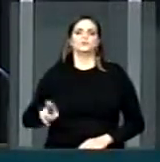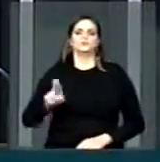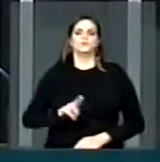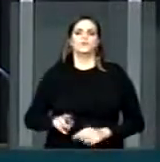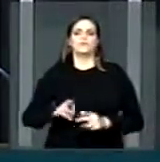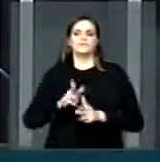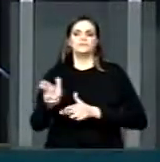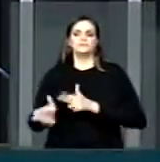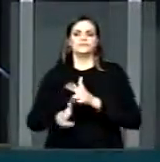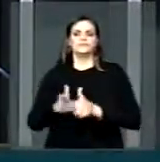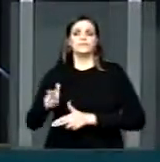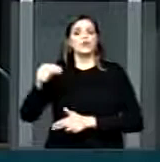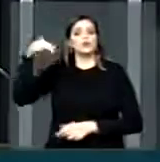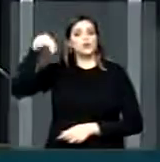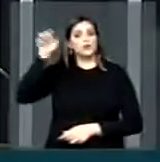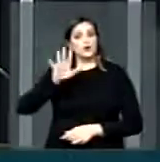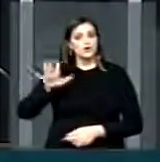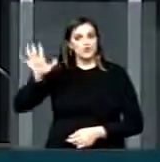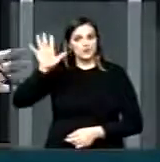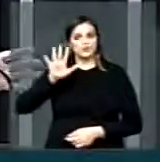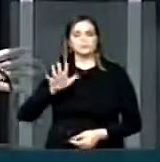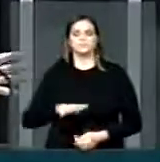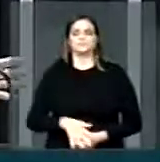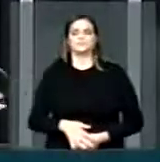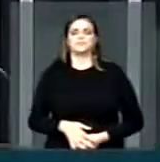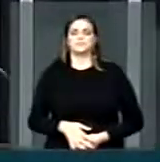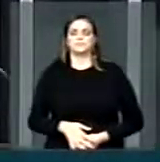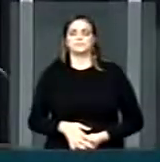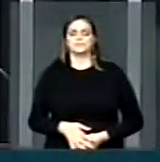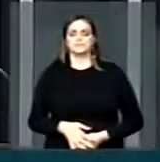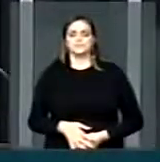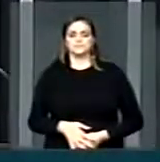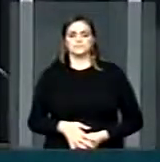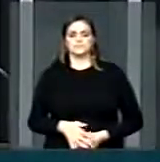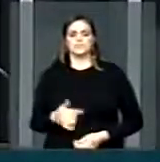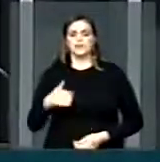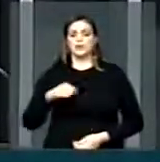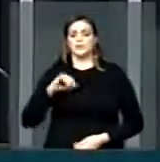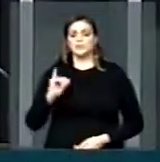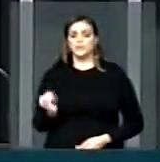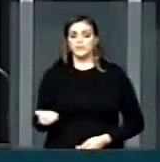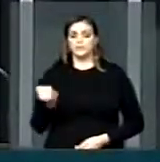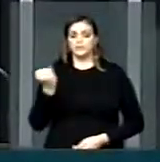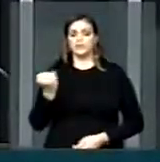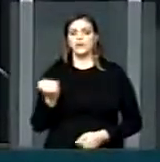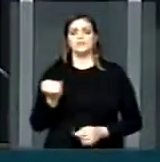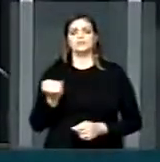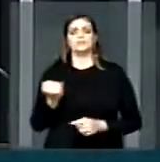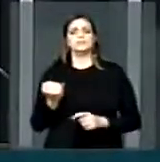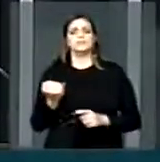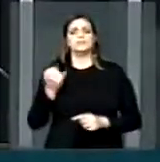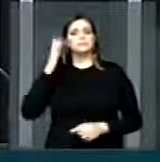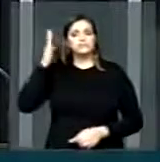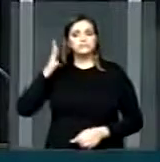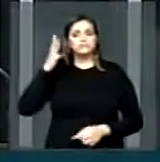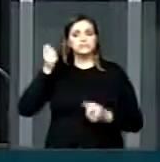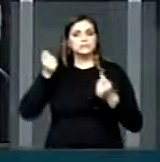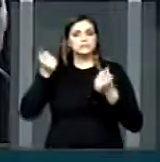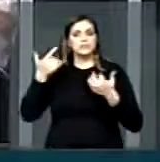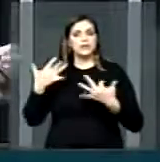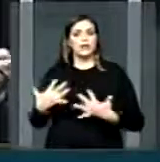ferrovia transnordestina. Também aqui, já que eu falo em ferrovia, eu faço um grande discurso sobre